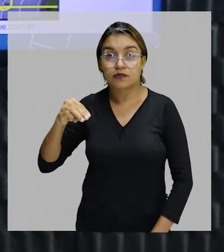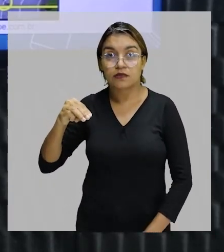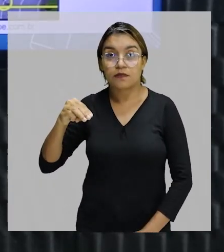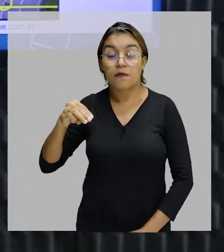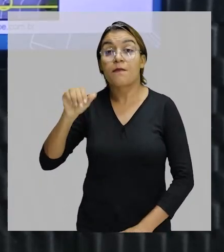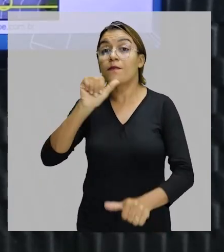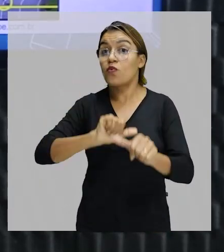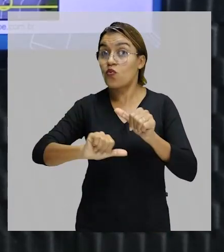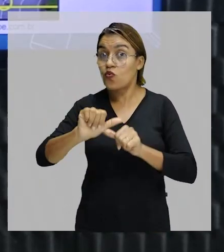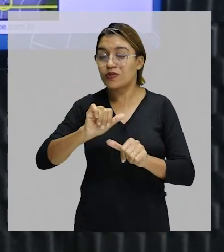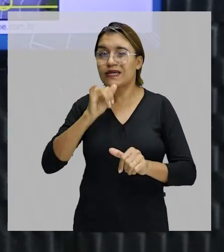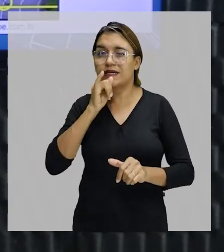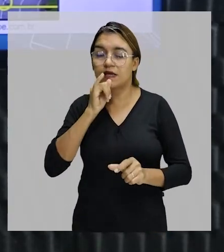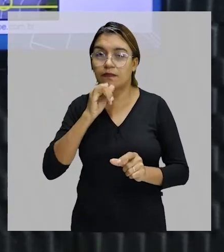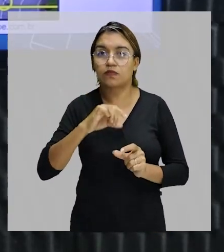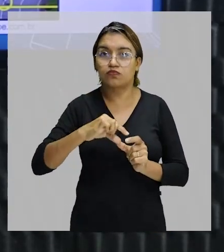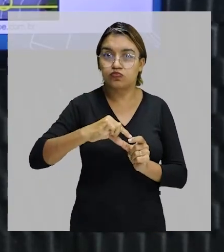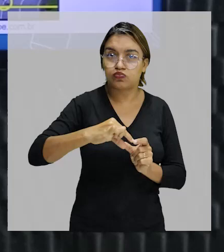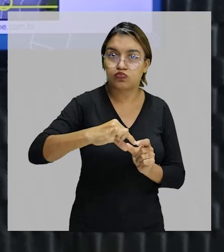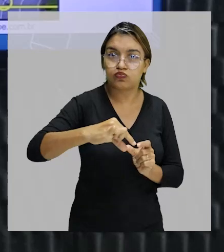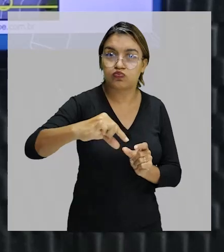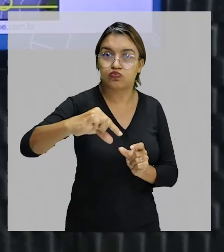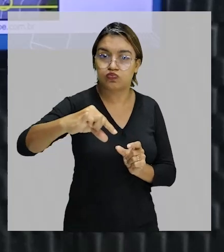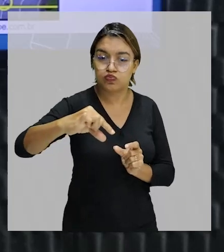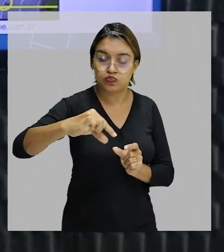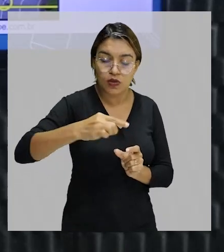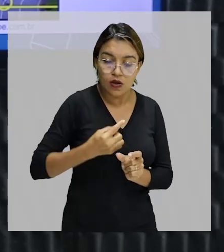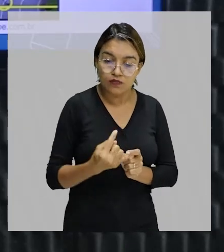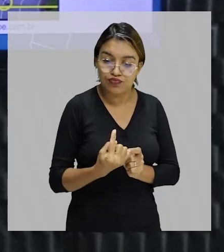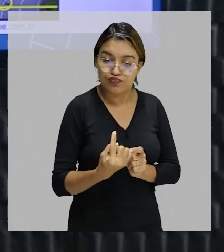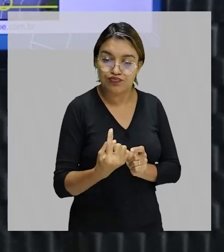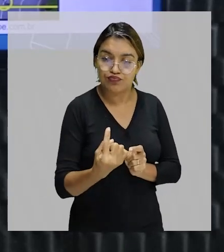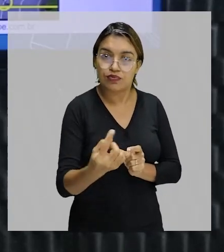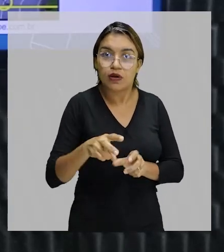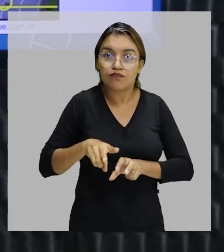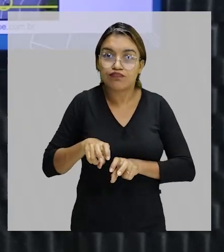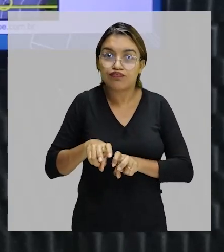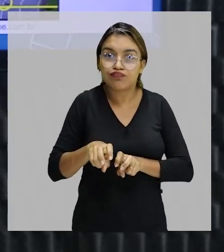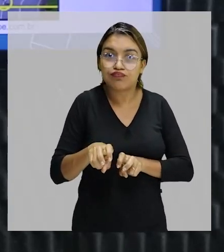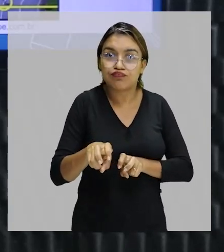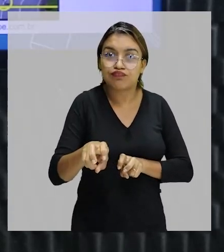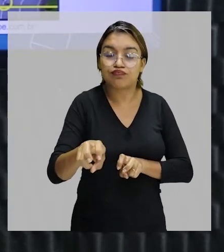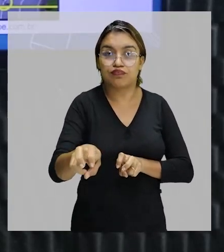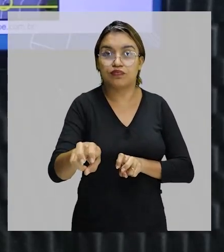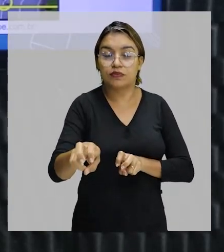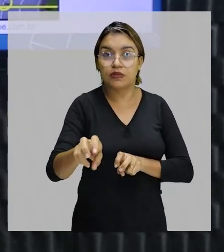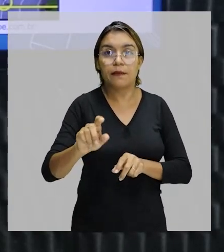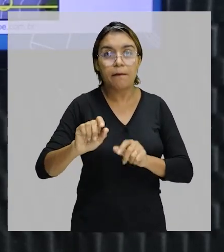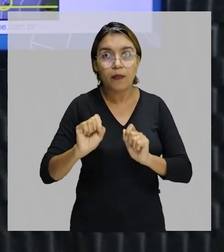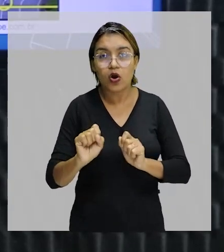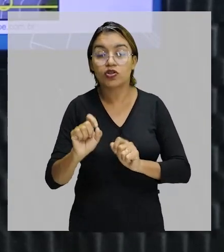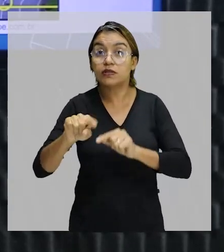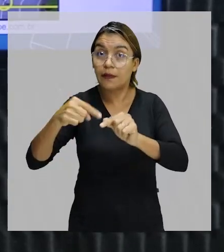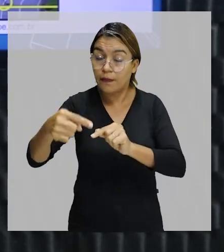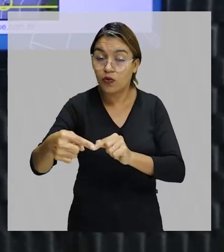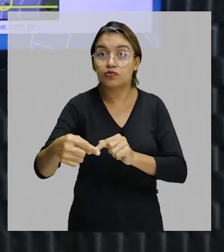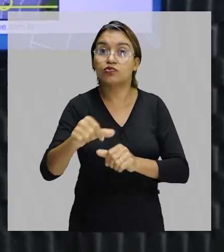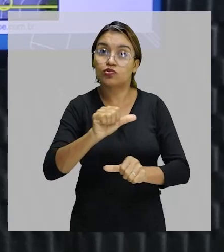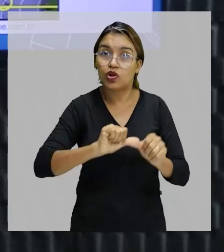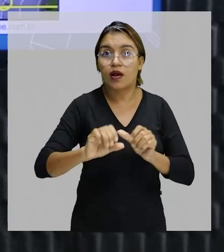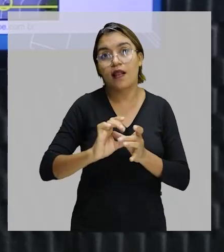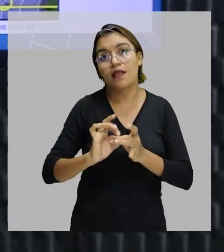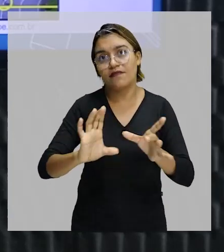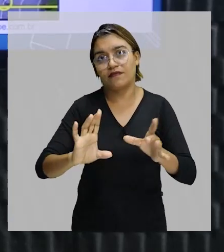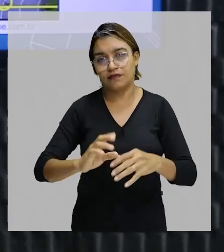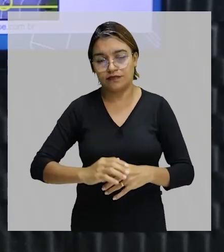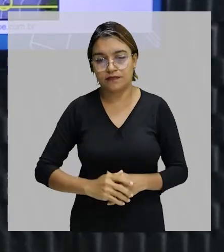raiada. Perde aquela característica das provas rasas. Todo mundo corre na raia que quiser. As raias tornam-se